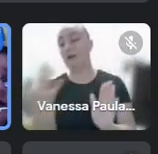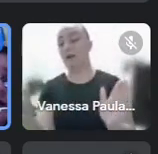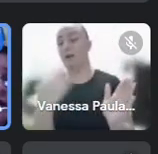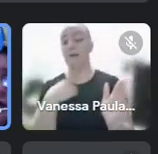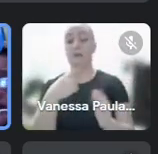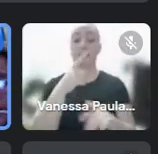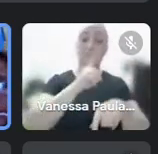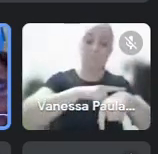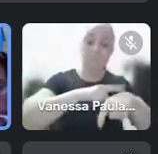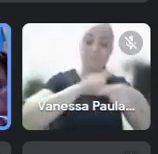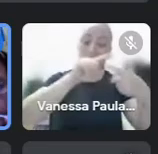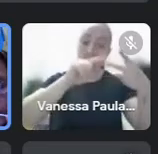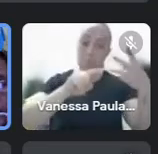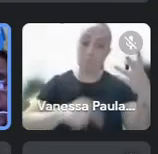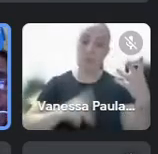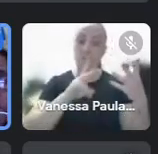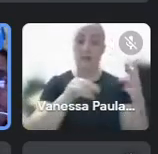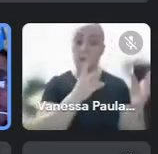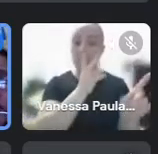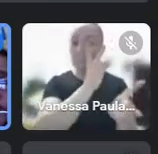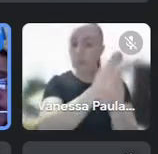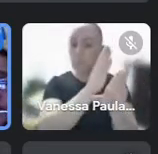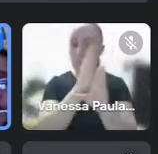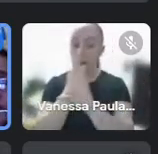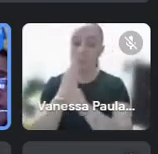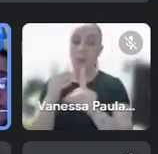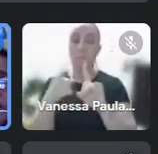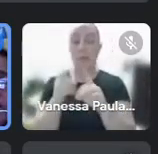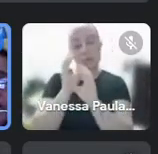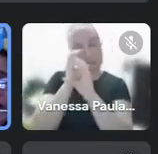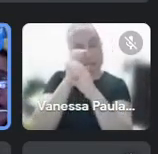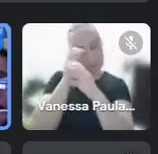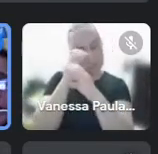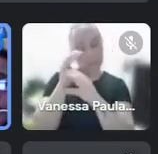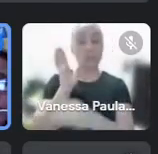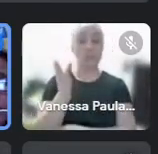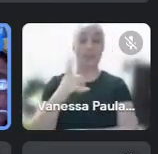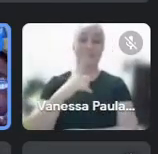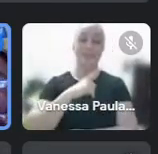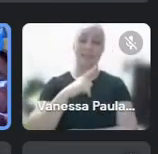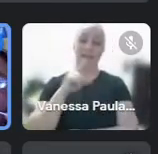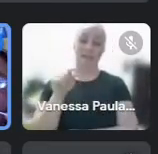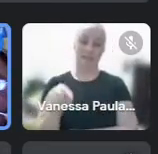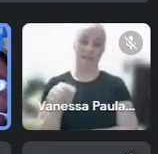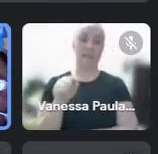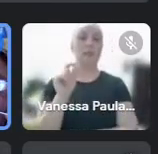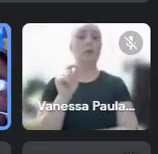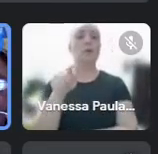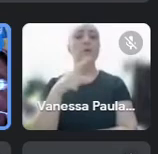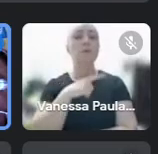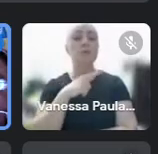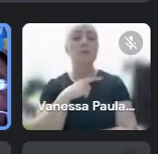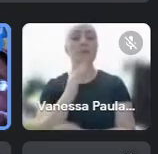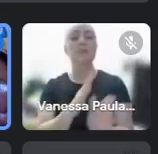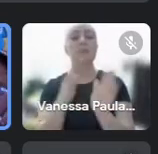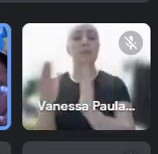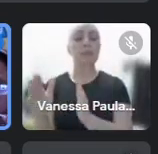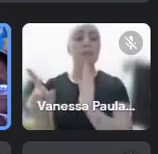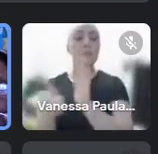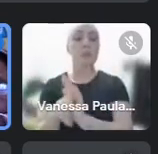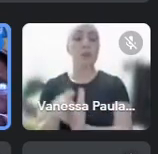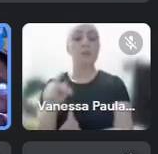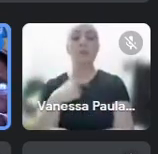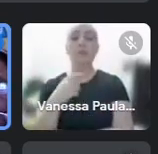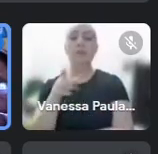você vai diagnosticar na histopatologia. Mas, macroscopicamente, você já vai ter aqui. Olha o que eu tenho lá do gelado. Eu tenho um